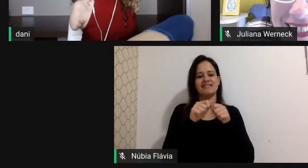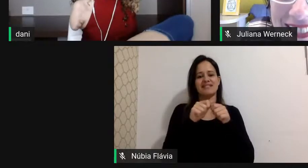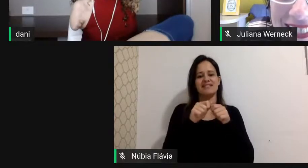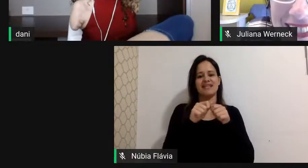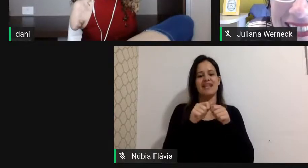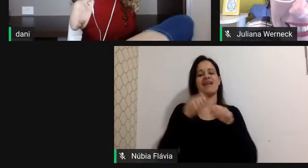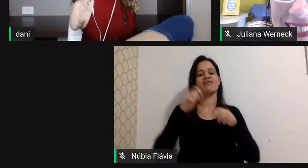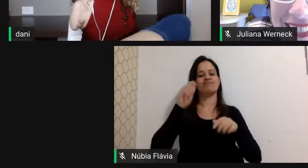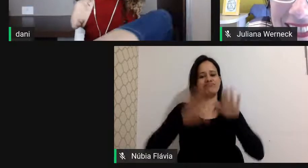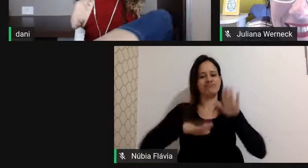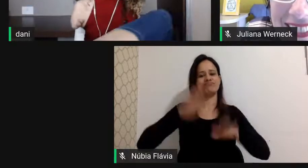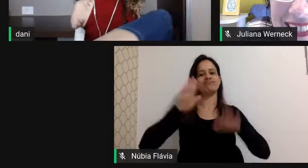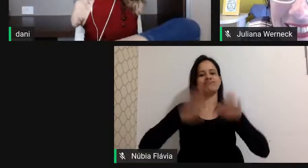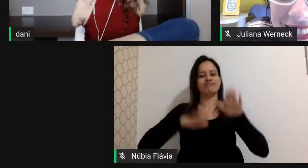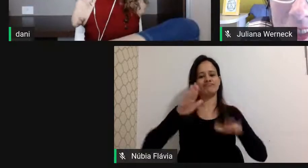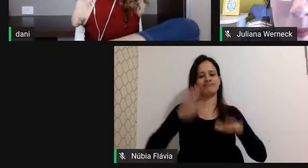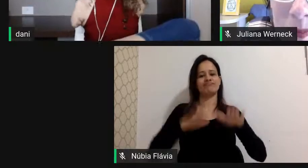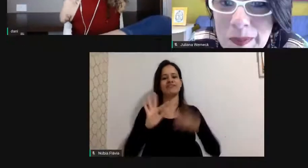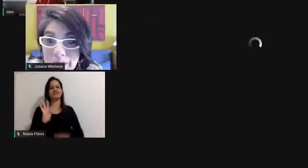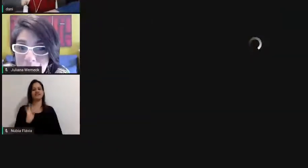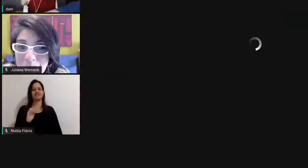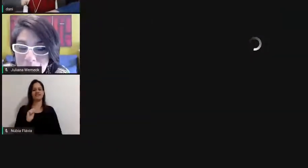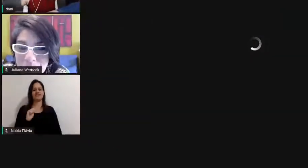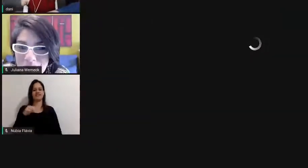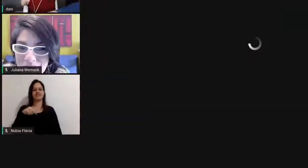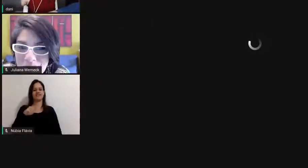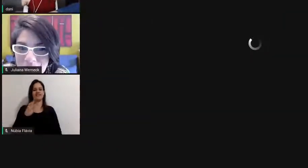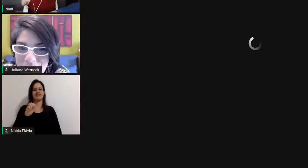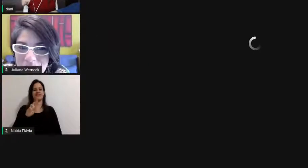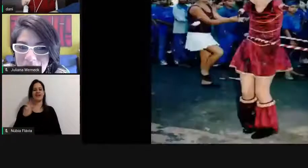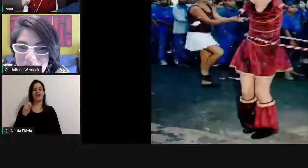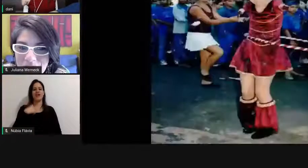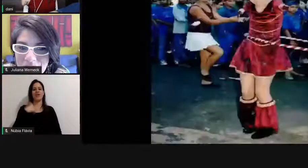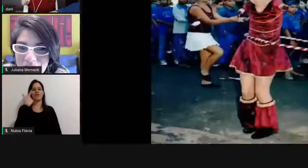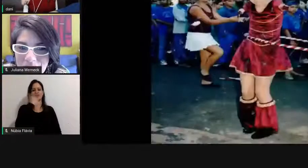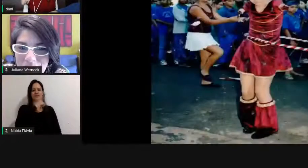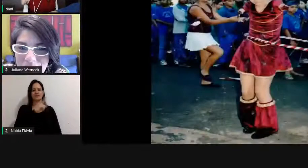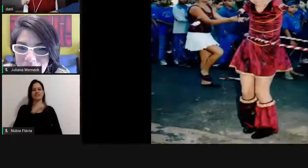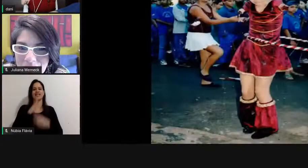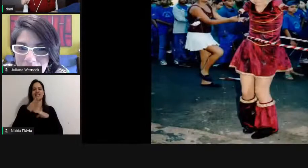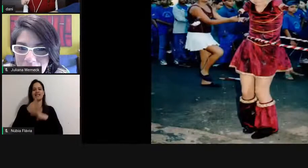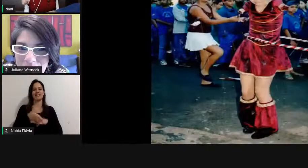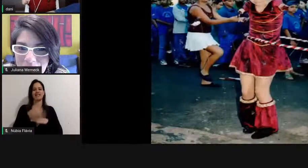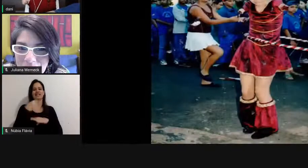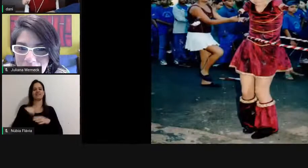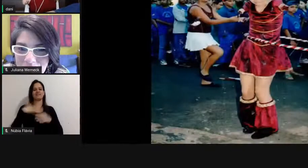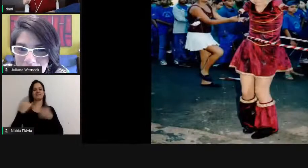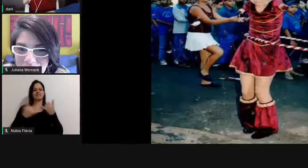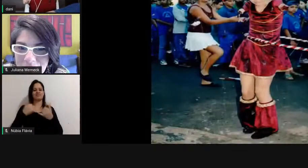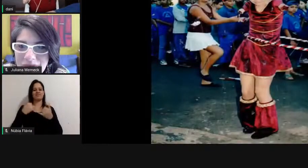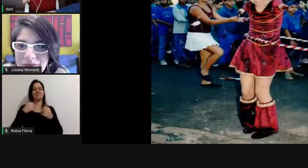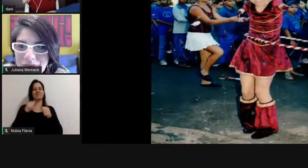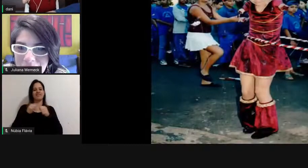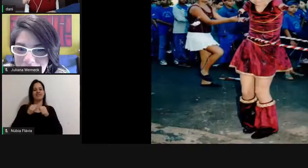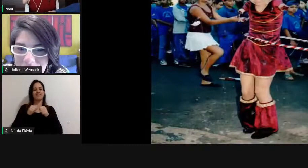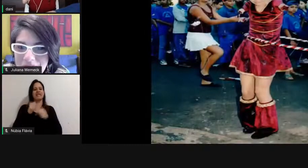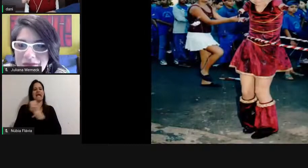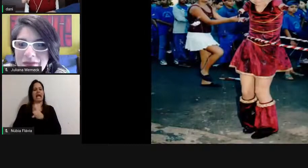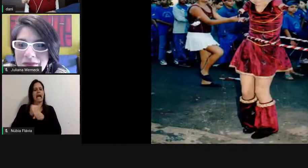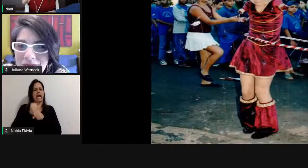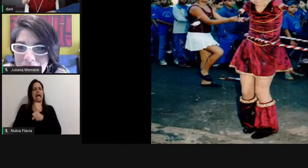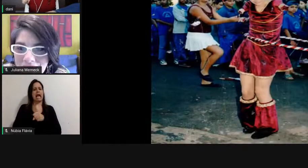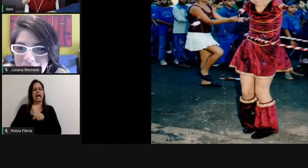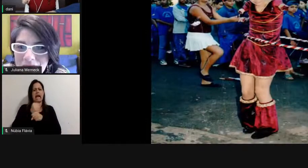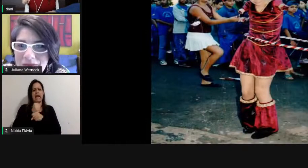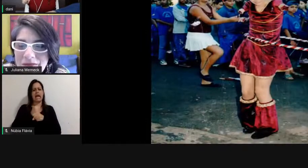fanfarra e consegui. Entrei para a fanfarra, fui baliza durante uns bons anos